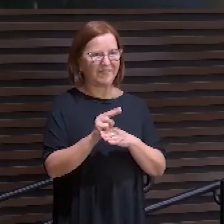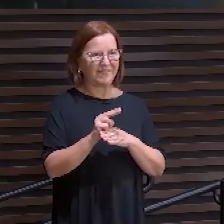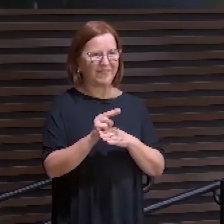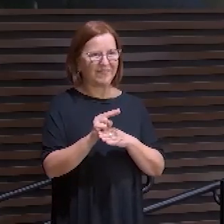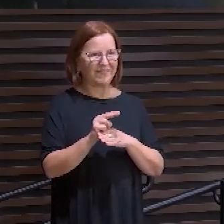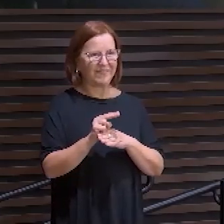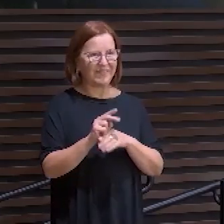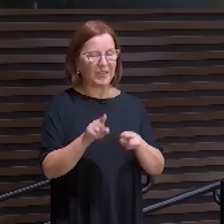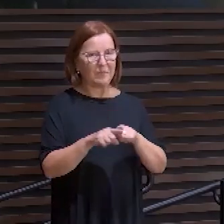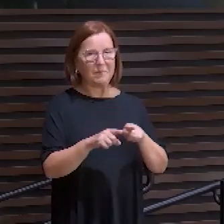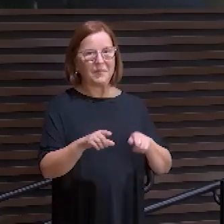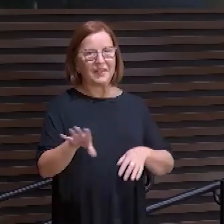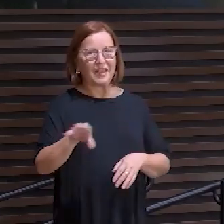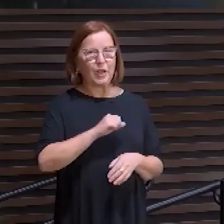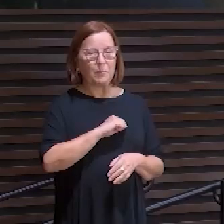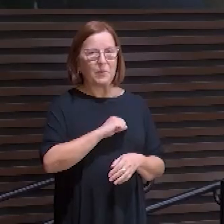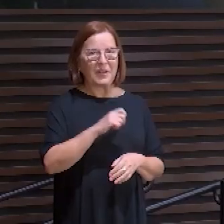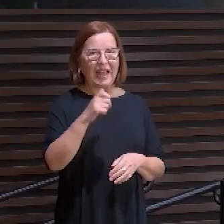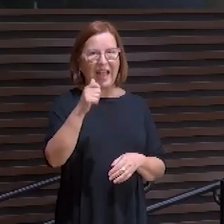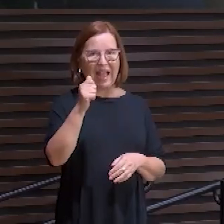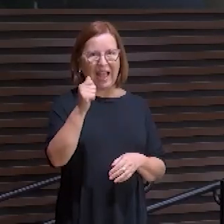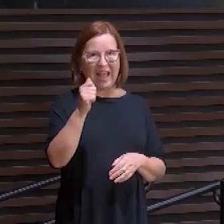mas o amor ágape eu não tenho.